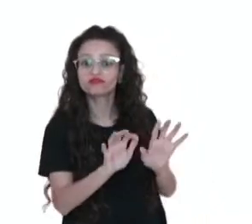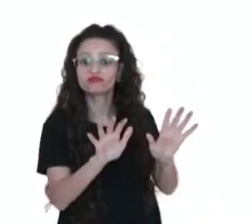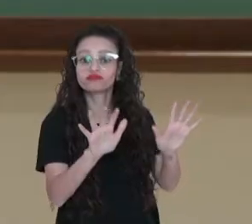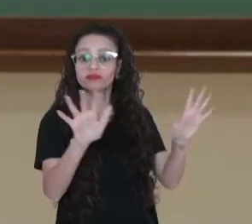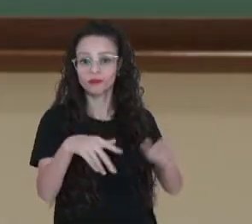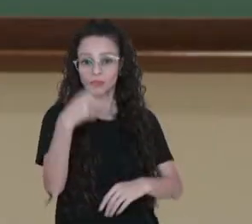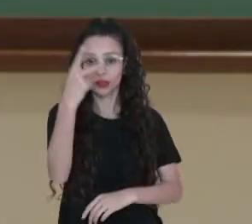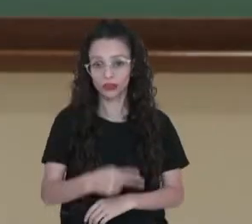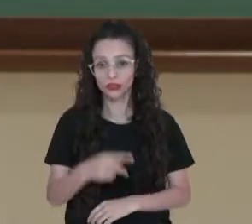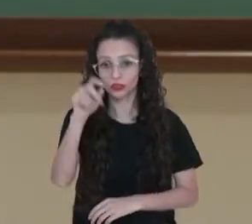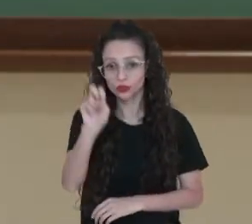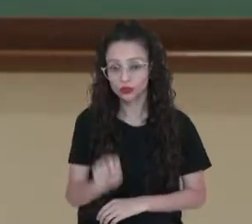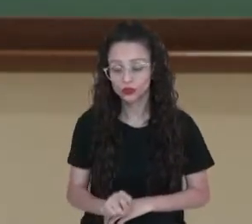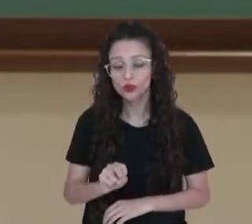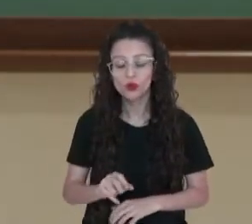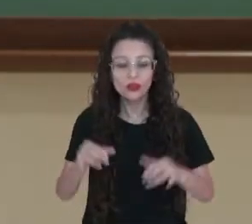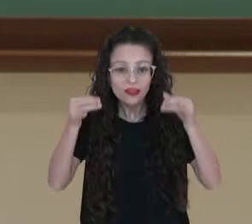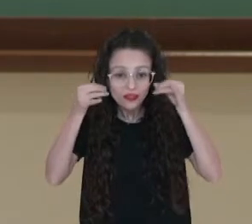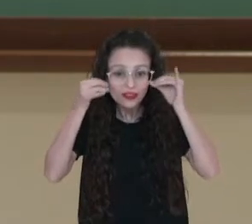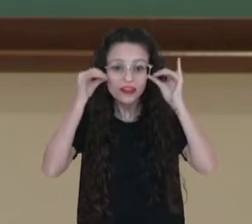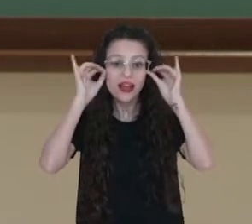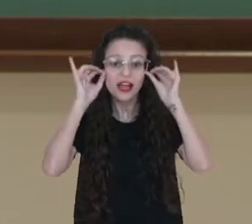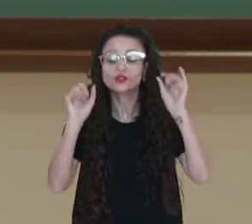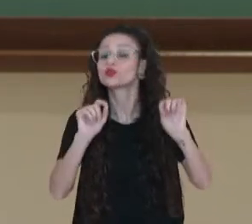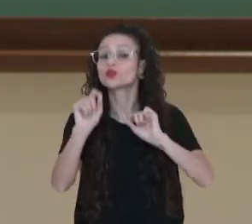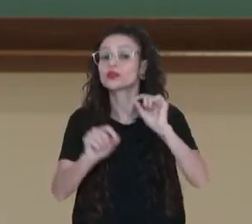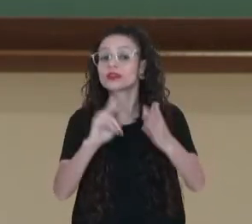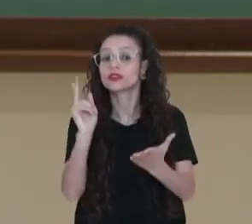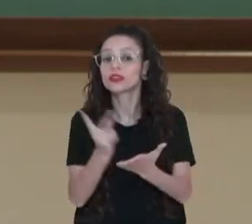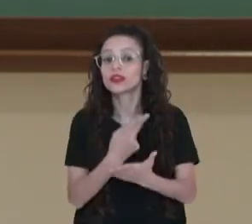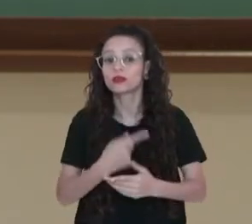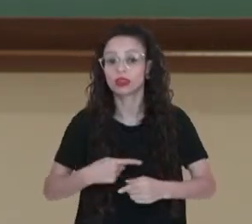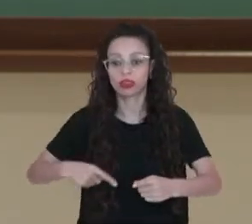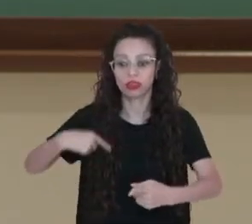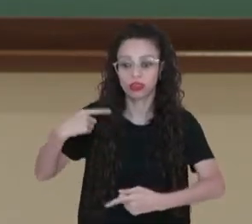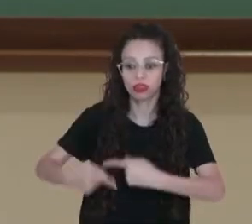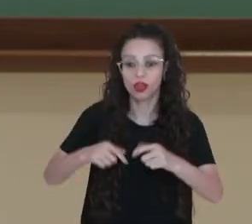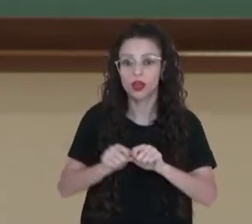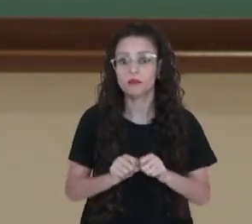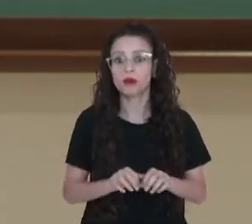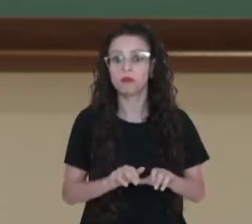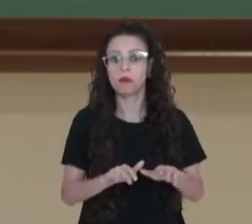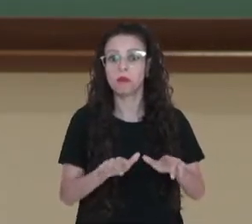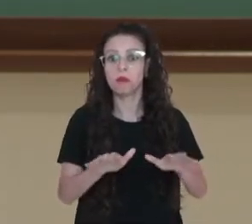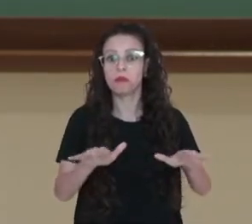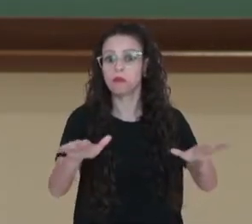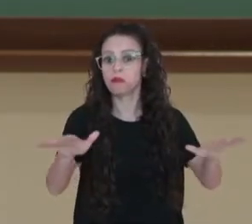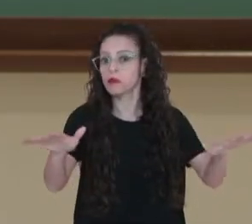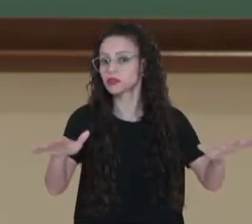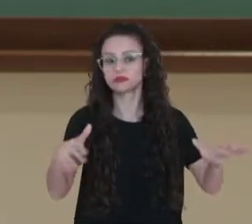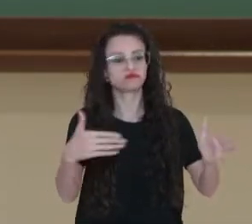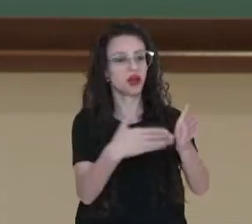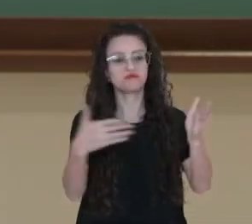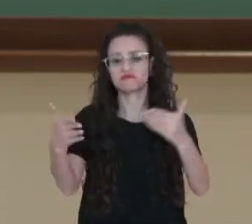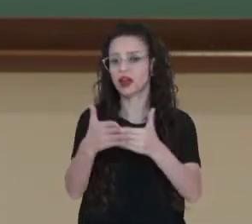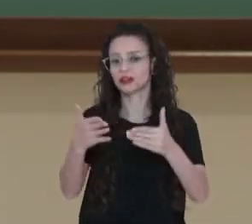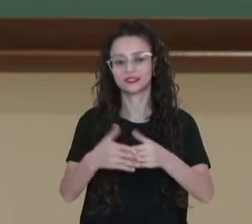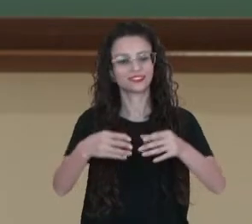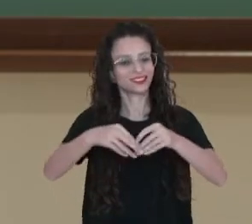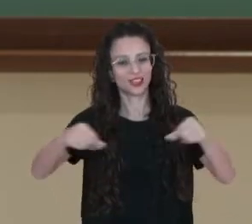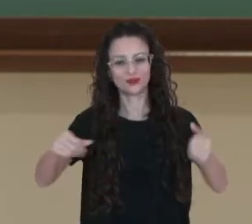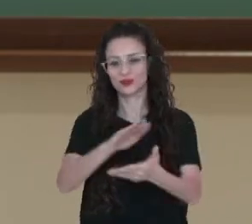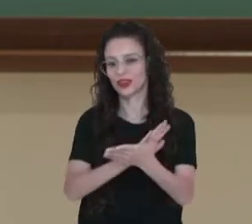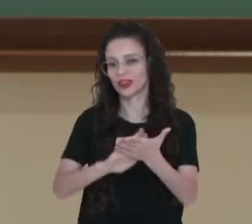na região sul, o gado acabou se procriando sem nenhuma delimitação territorial,